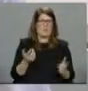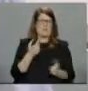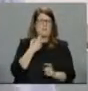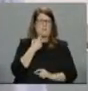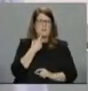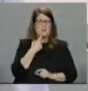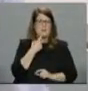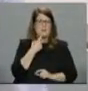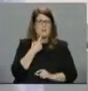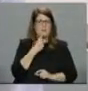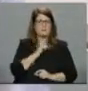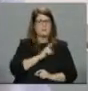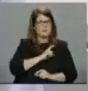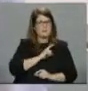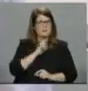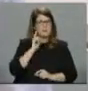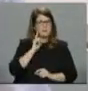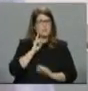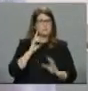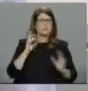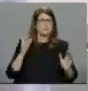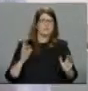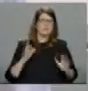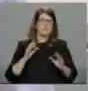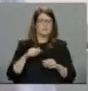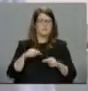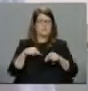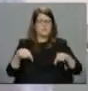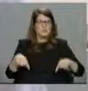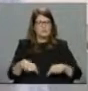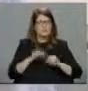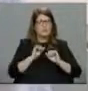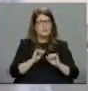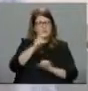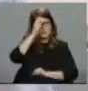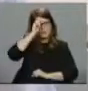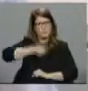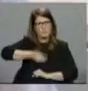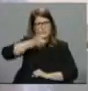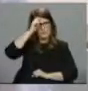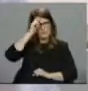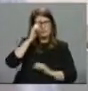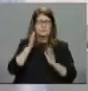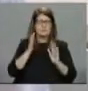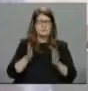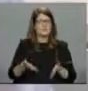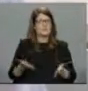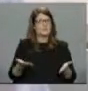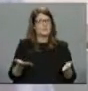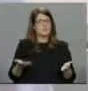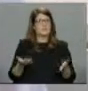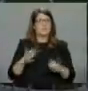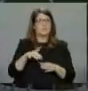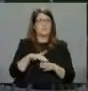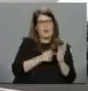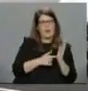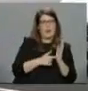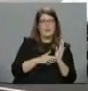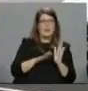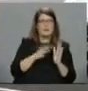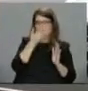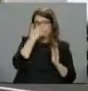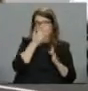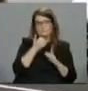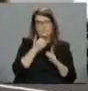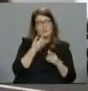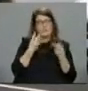As pessoas precisam de alguma privacidade, precisam do seu espaço, precisam de dignidade, essencialmente em casos de fragilidade como é a doença. Mas